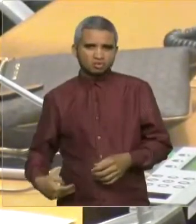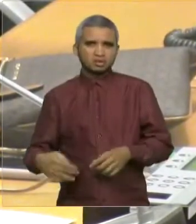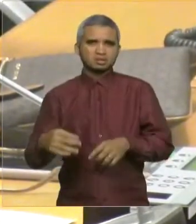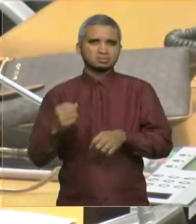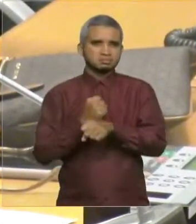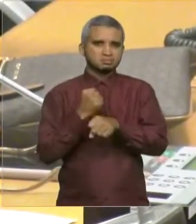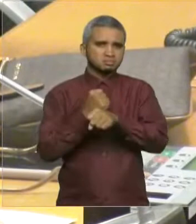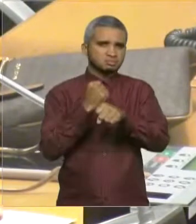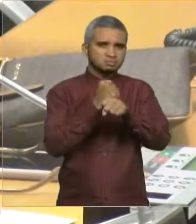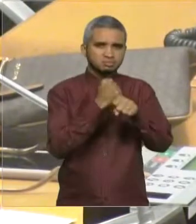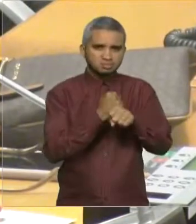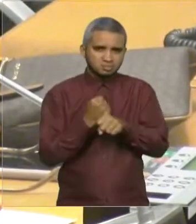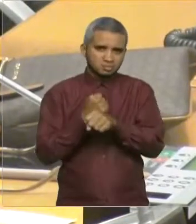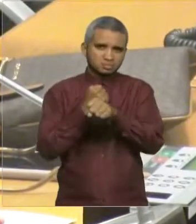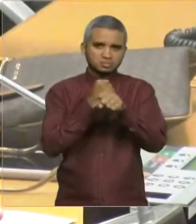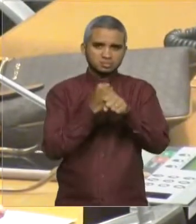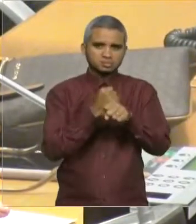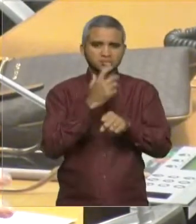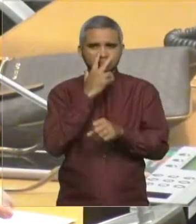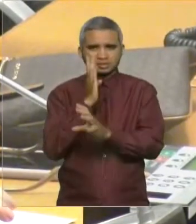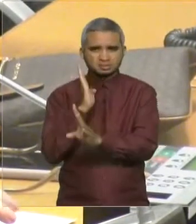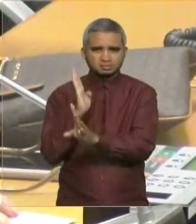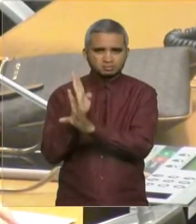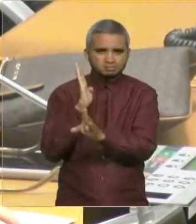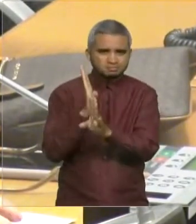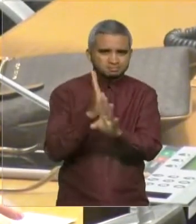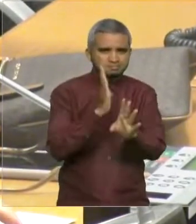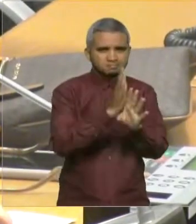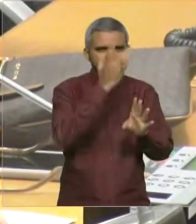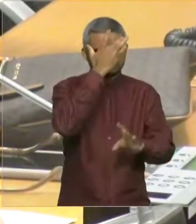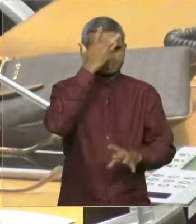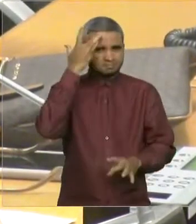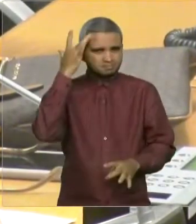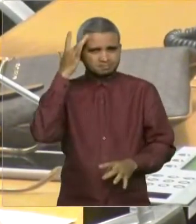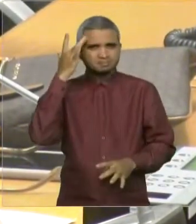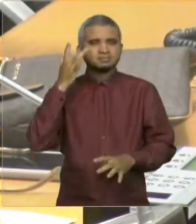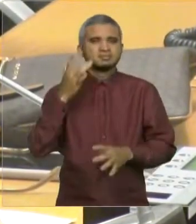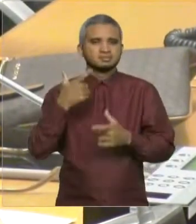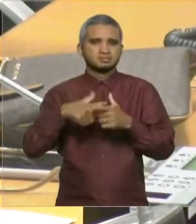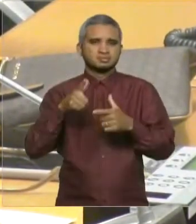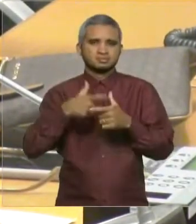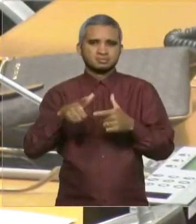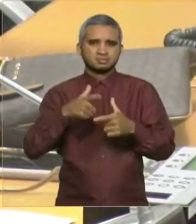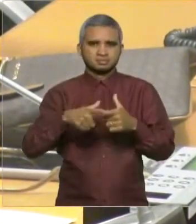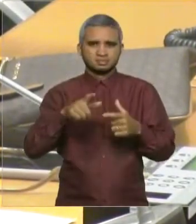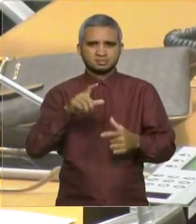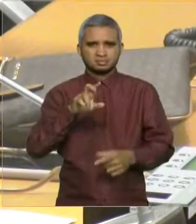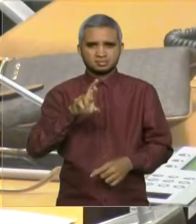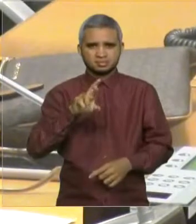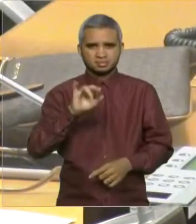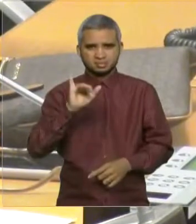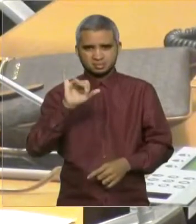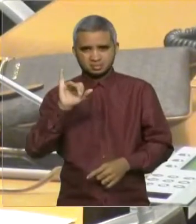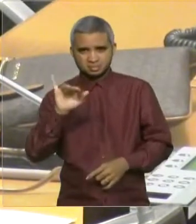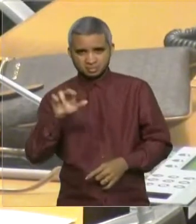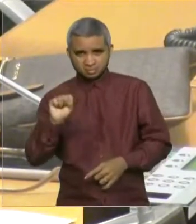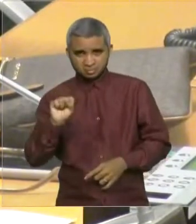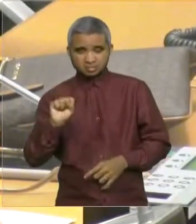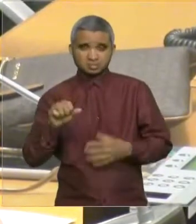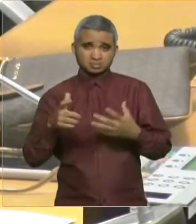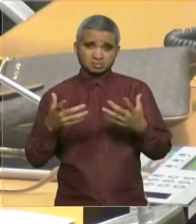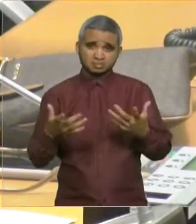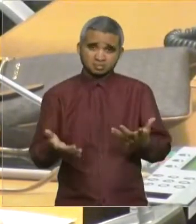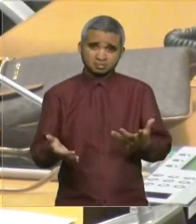mais cedo as pessoas com insuficiência renal. Então, cada vez cresce mais